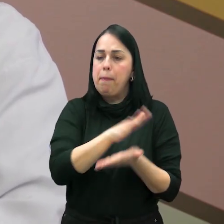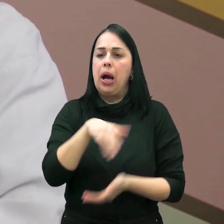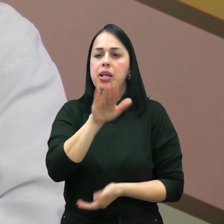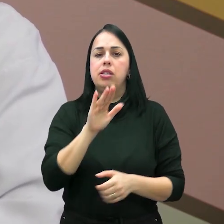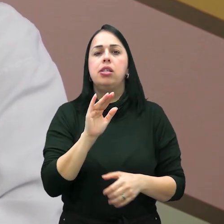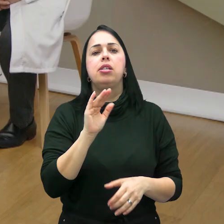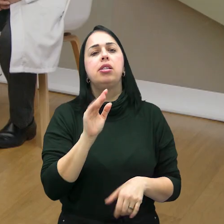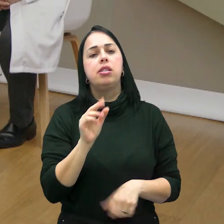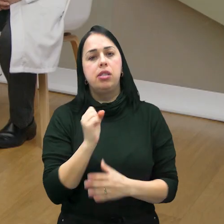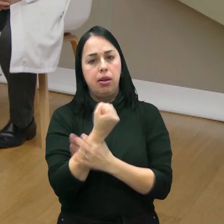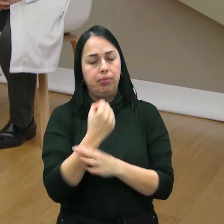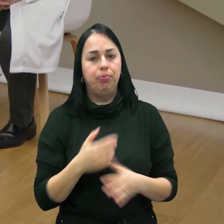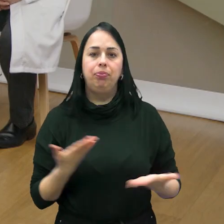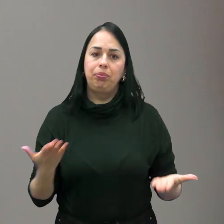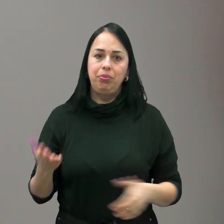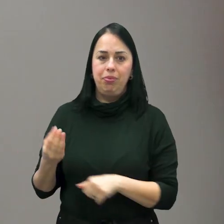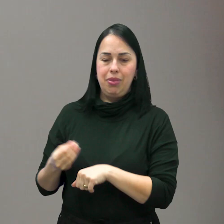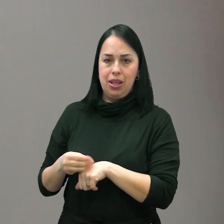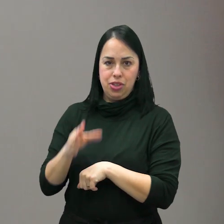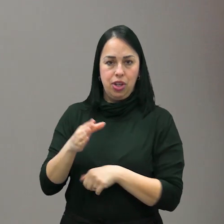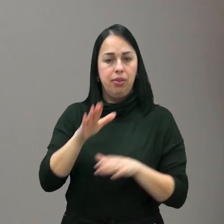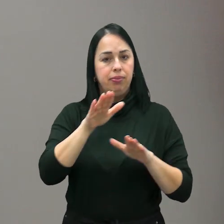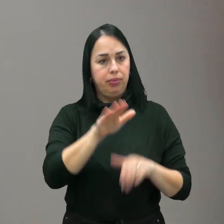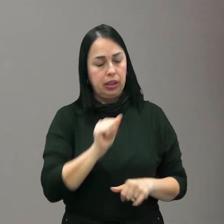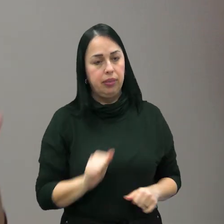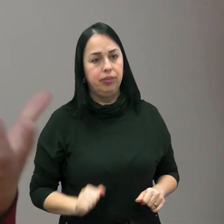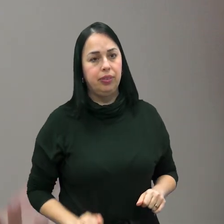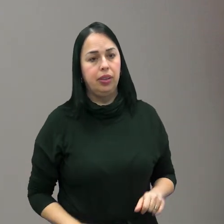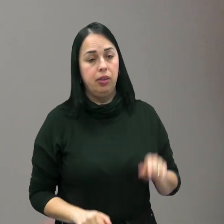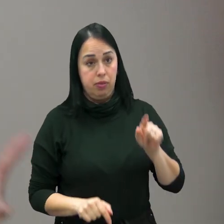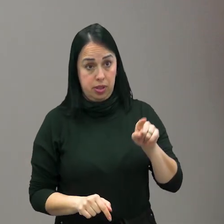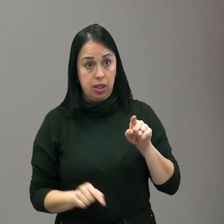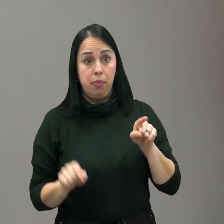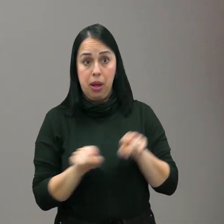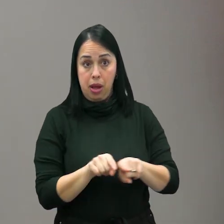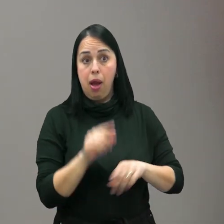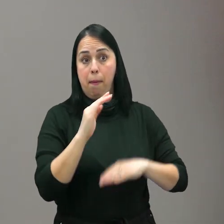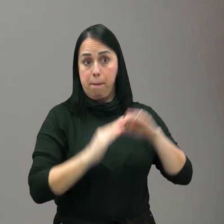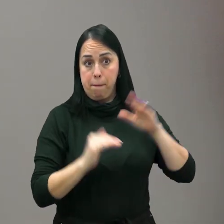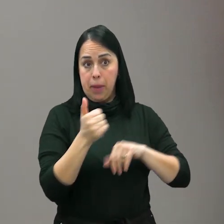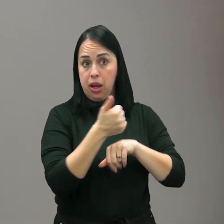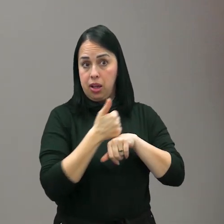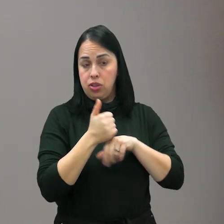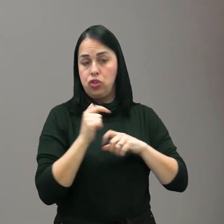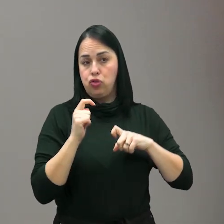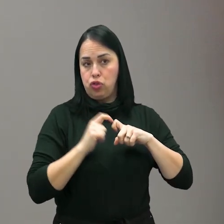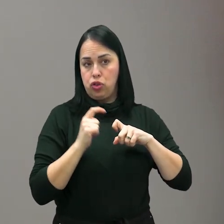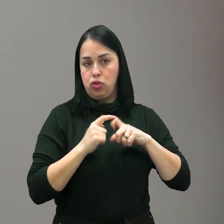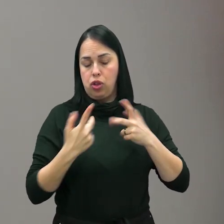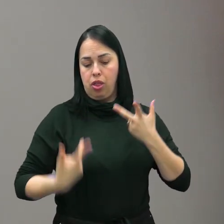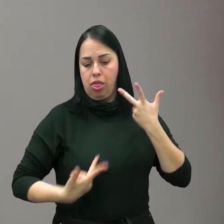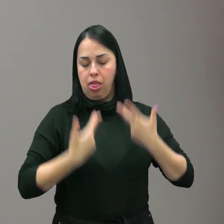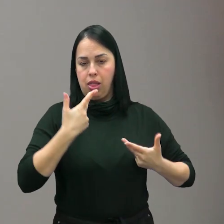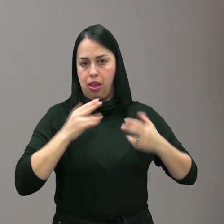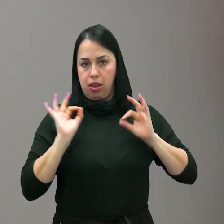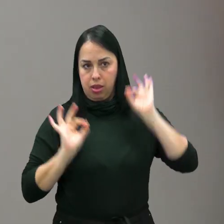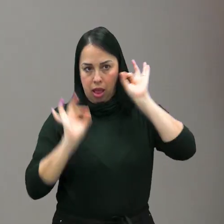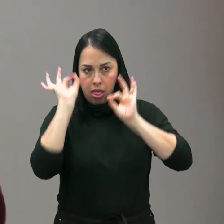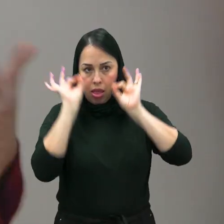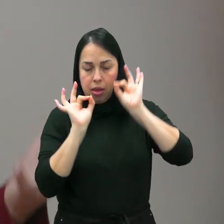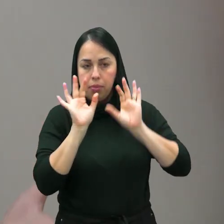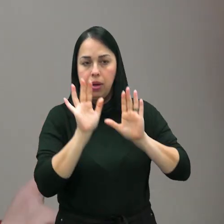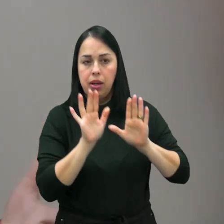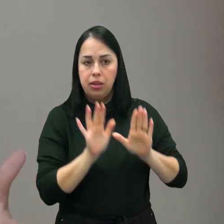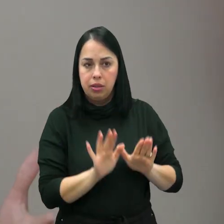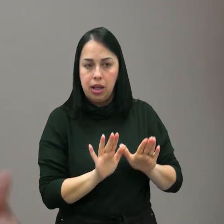esse uso. Tá, então, recado dado. Doutor, o senhor também é cirurgião e a gente sabe que, a